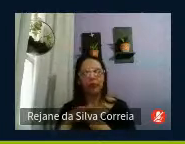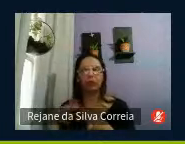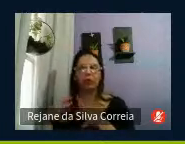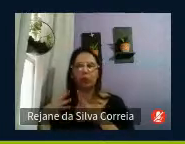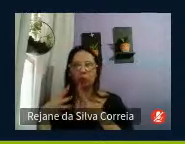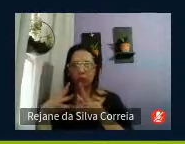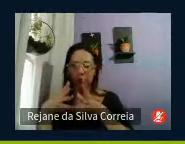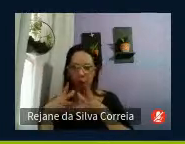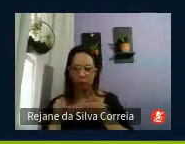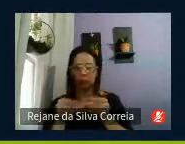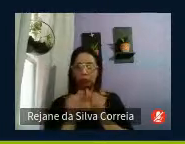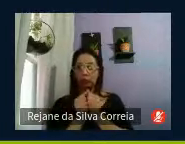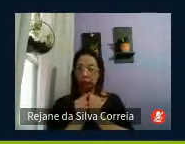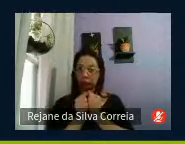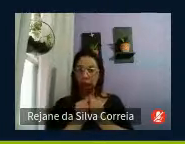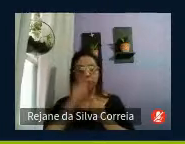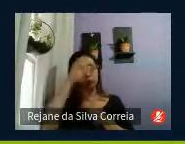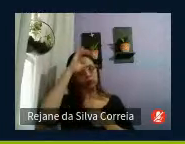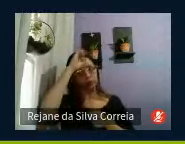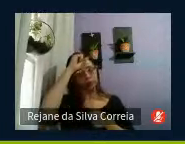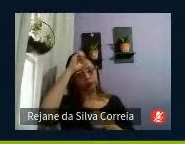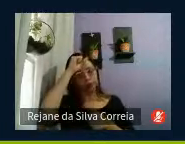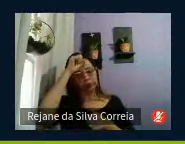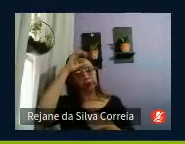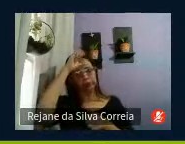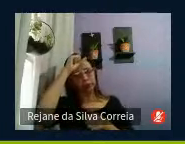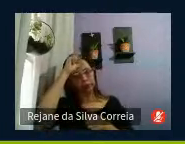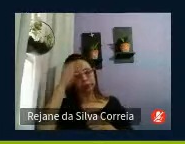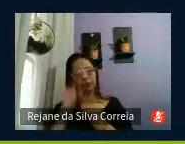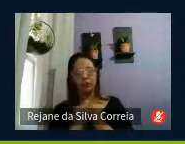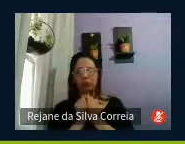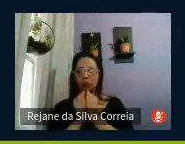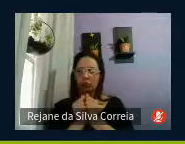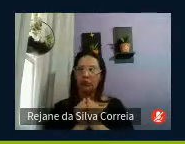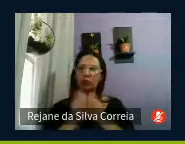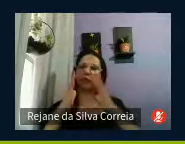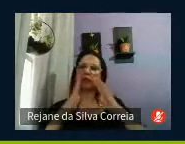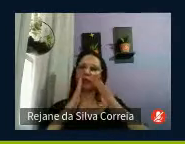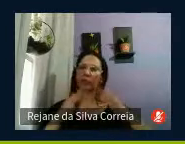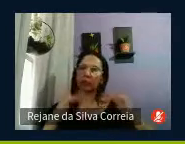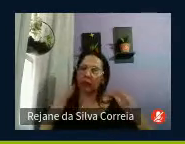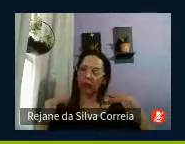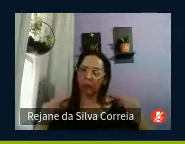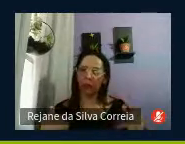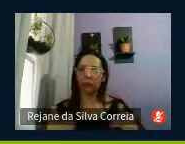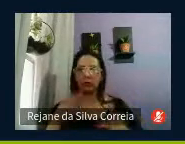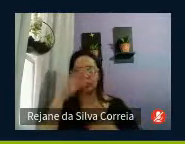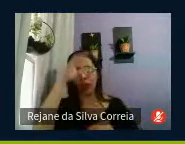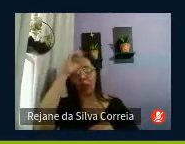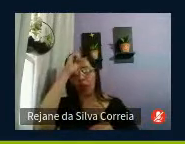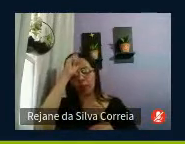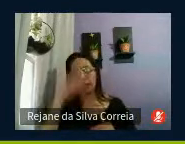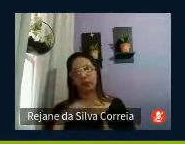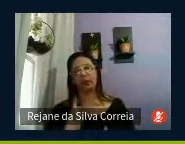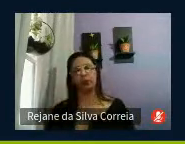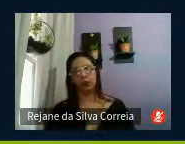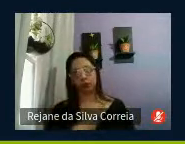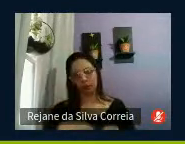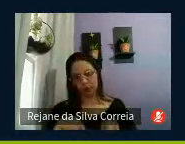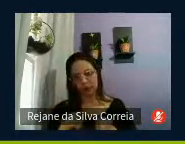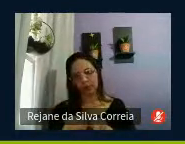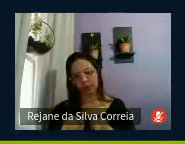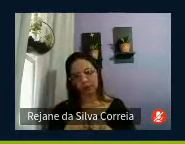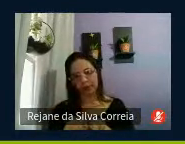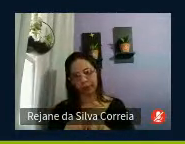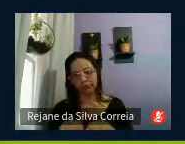juntos aprendermos. Aprendermos com os nossos alunos e aprendermos entre nós. Por quê?